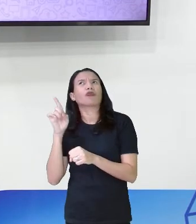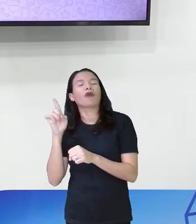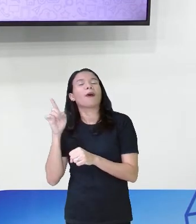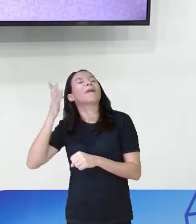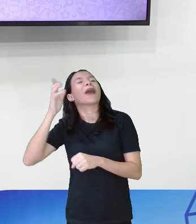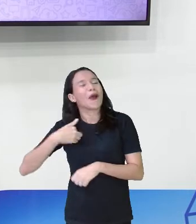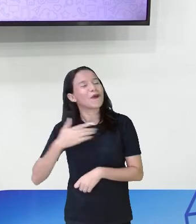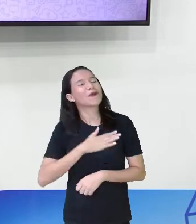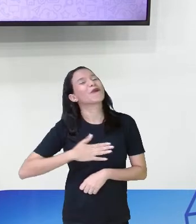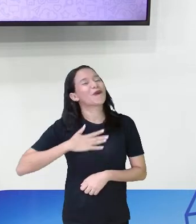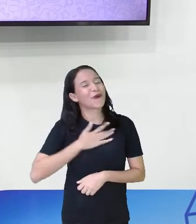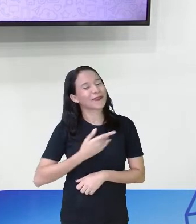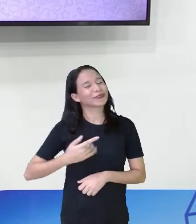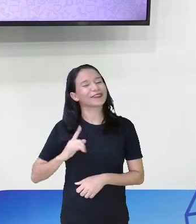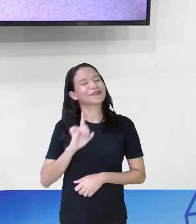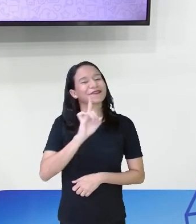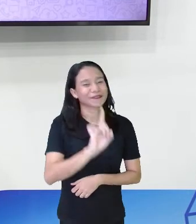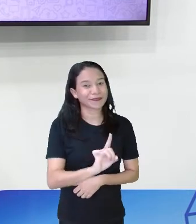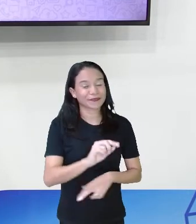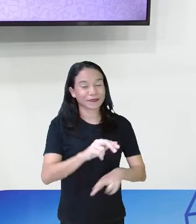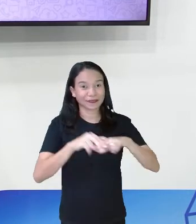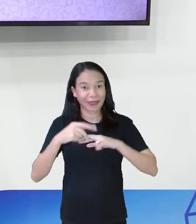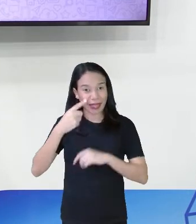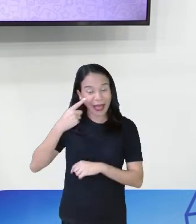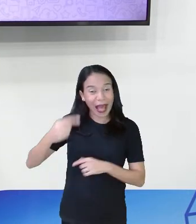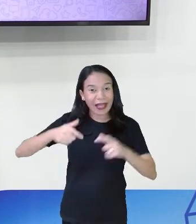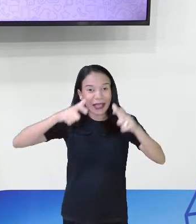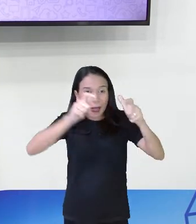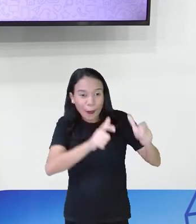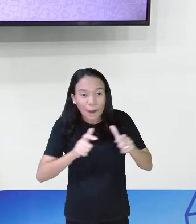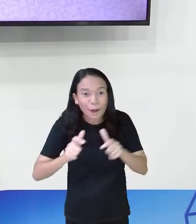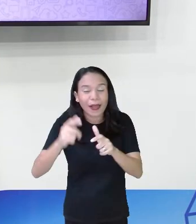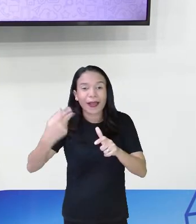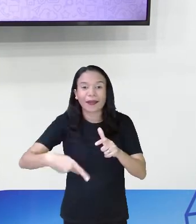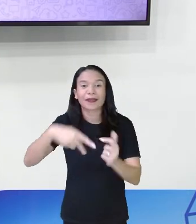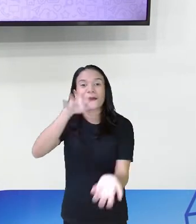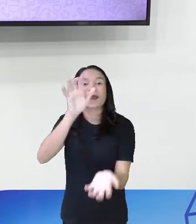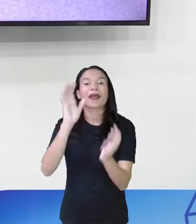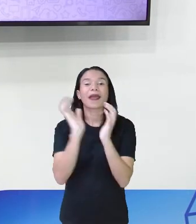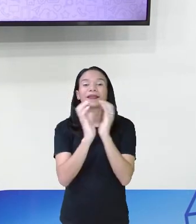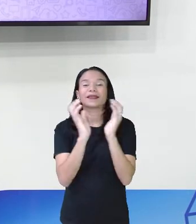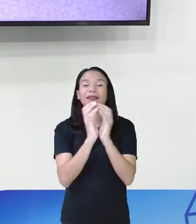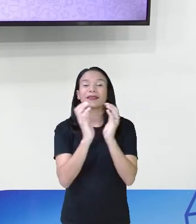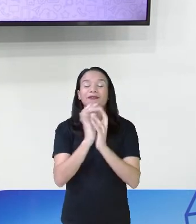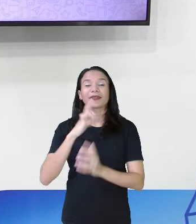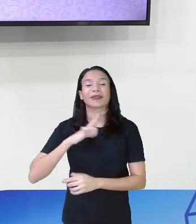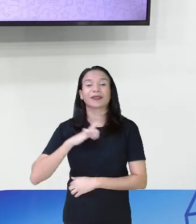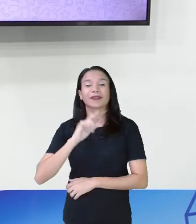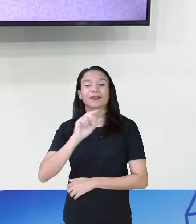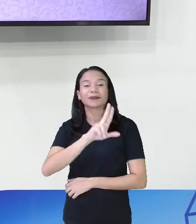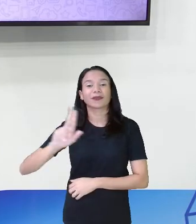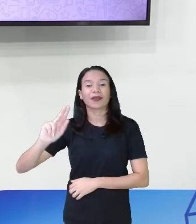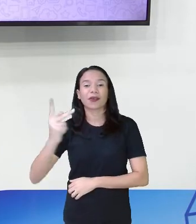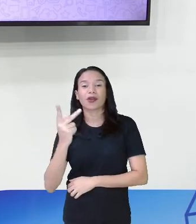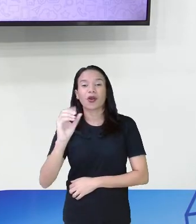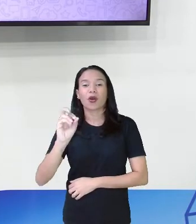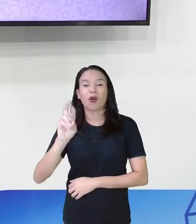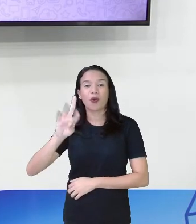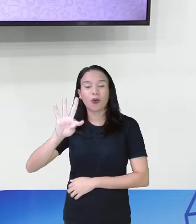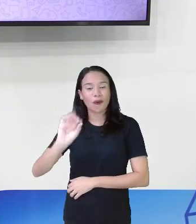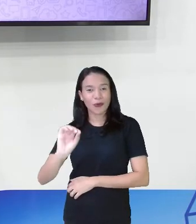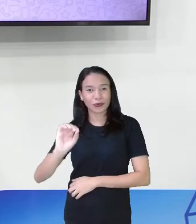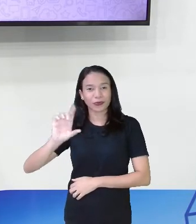fui, gosto muito. Então, nos zoológicos, aqui no nosso caso, em Pernambuco, aqui em Recife, o horto de dois irmãos, não